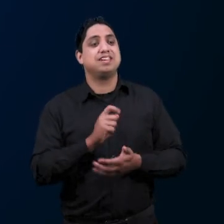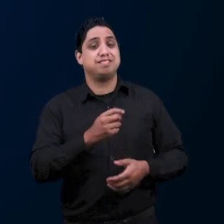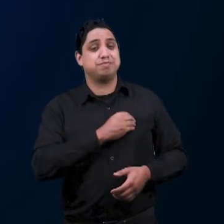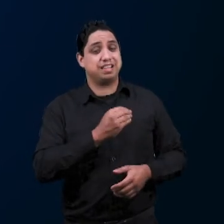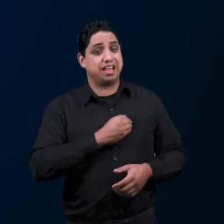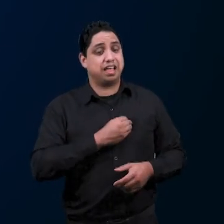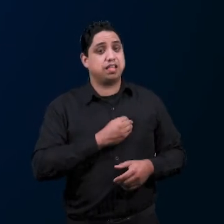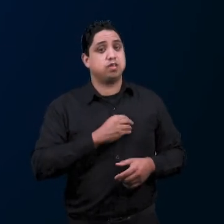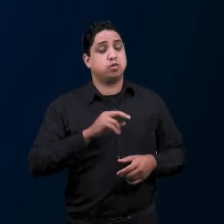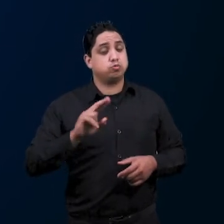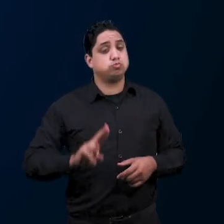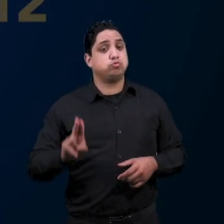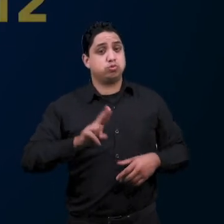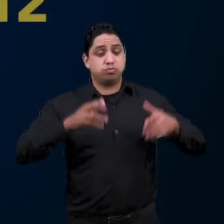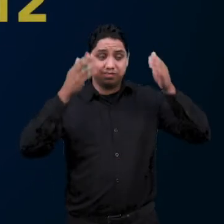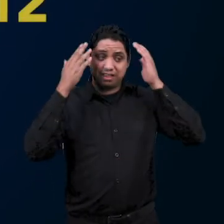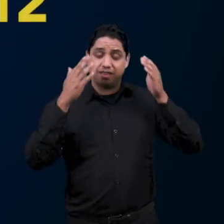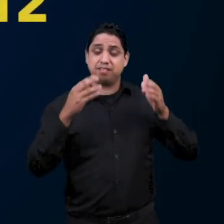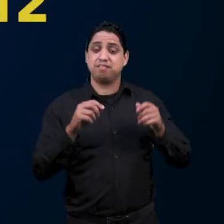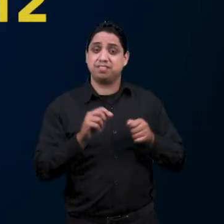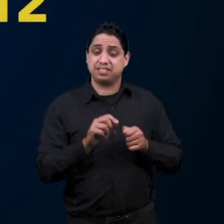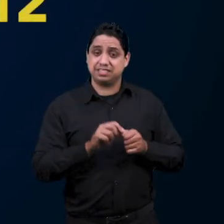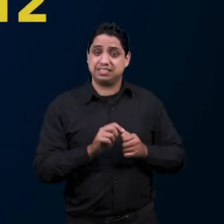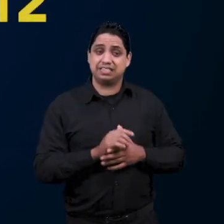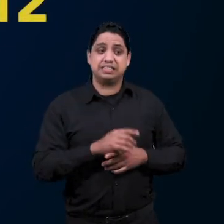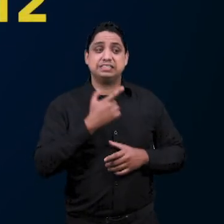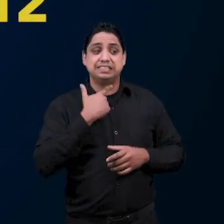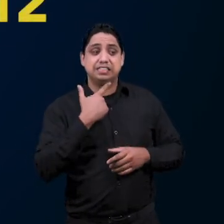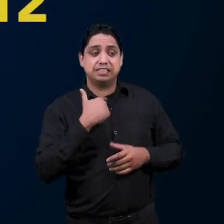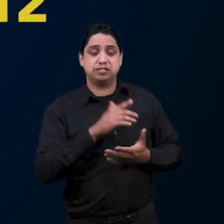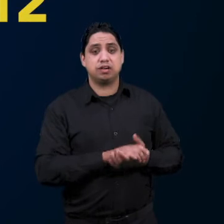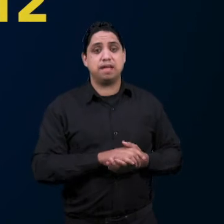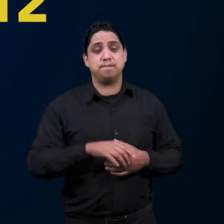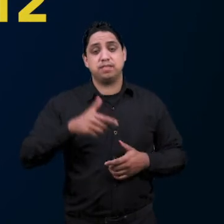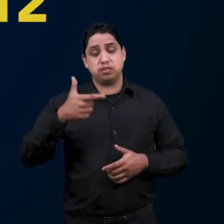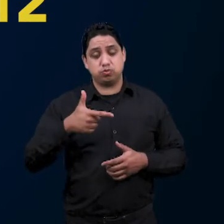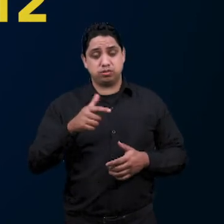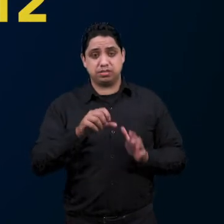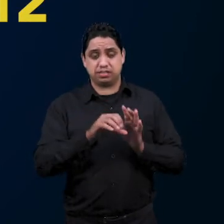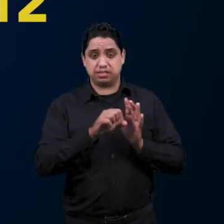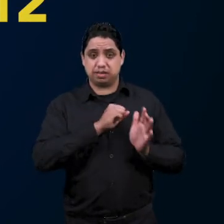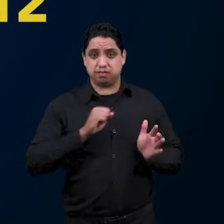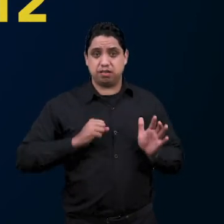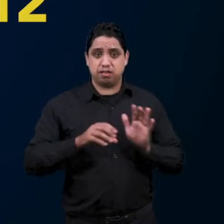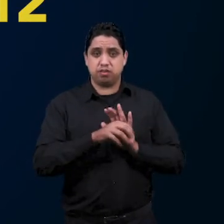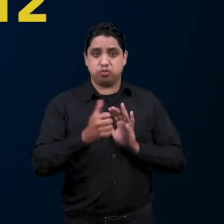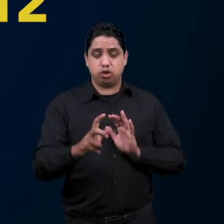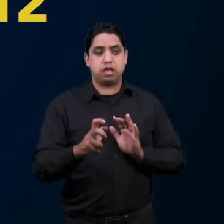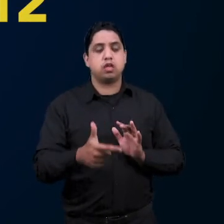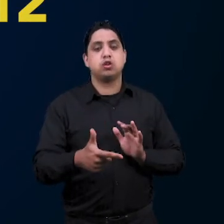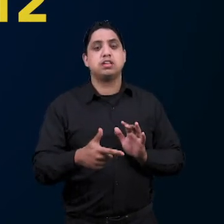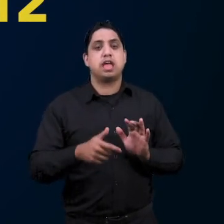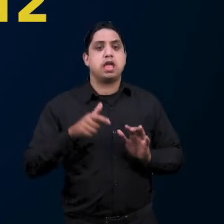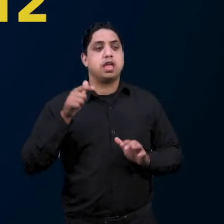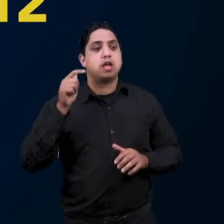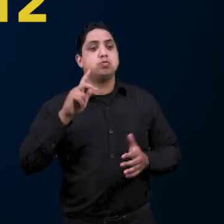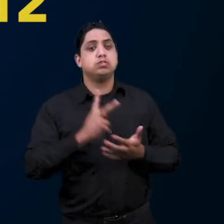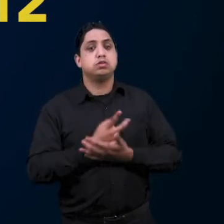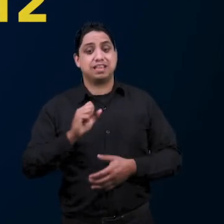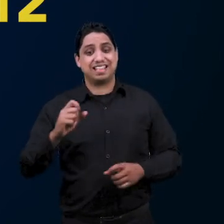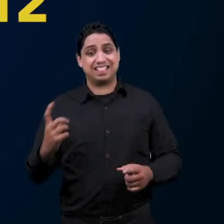esses pecados. Em 2 Samuel 12, capítulo 12, ele é repreendido pelo profeta Natã. Houve